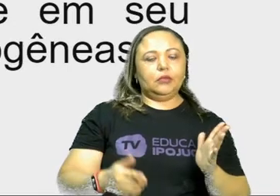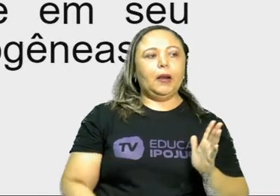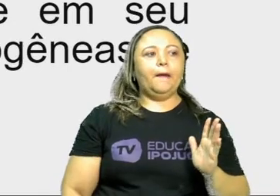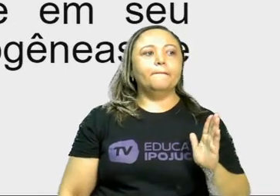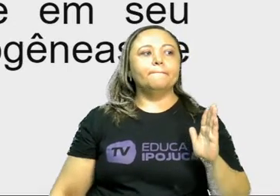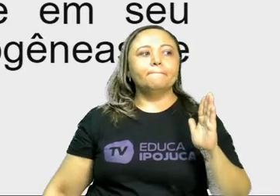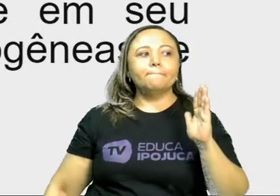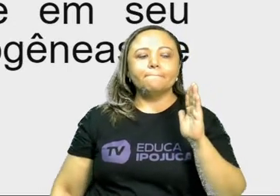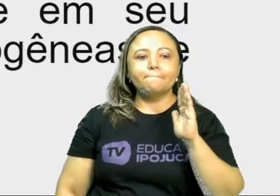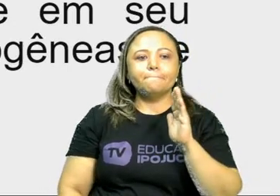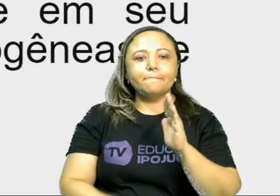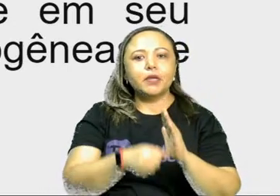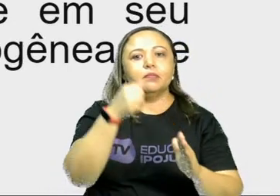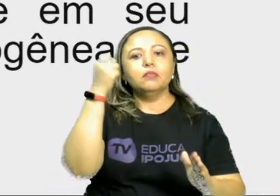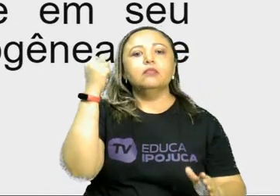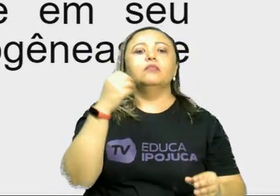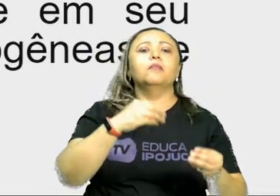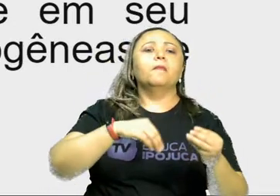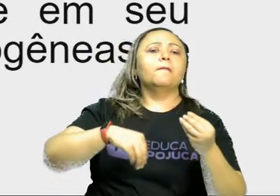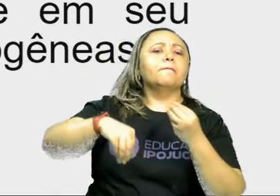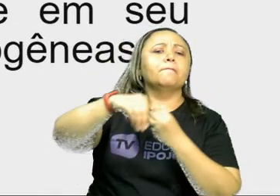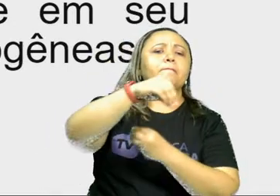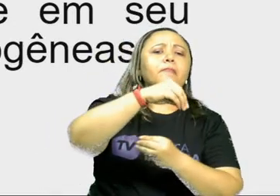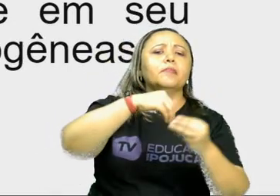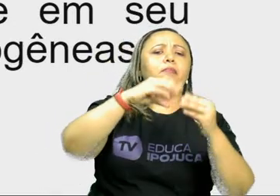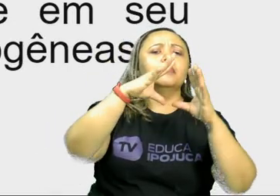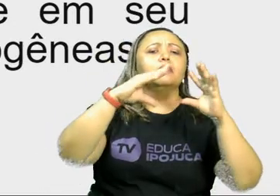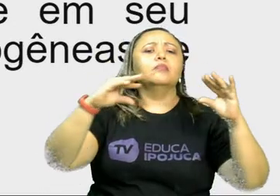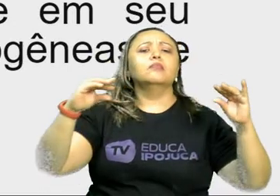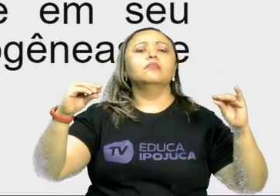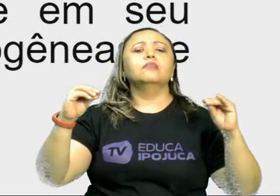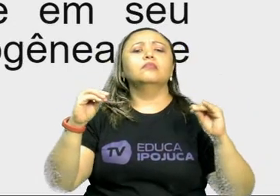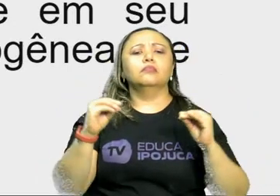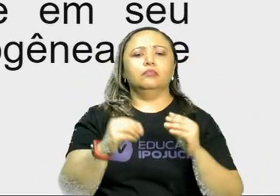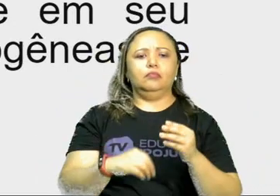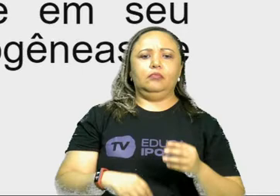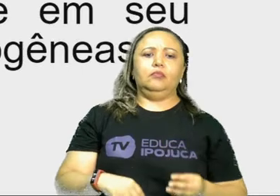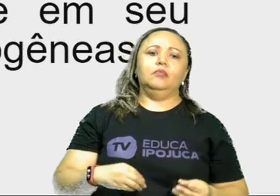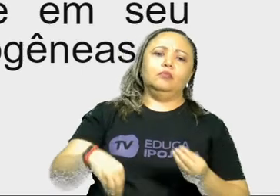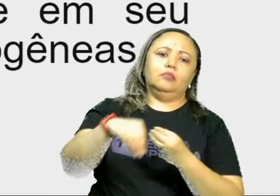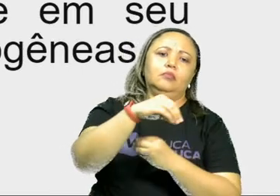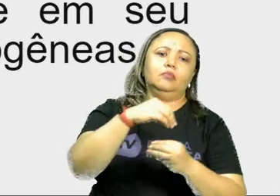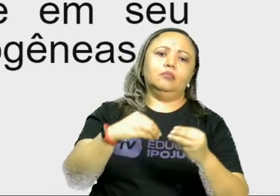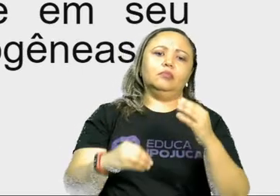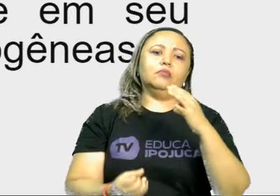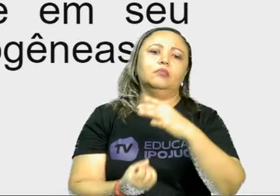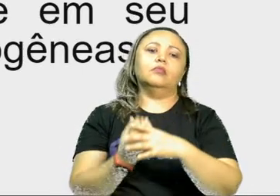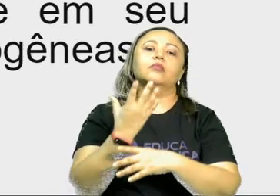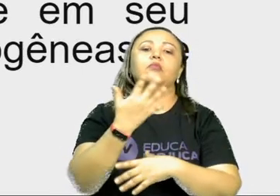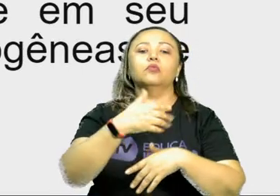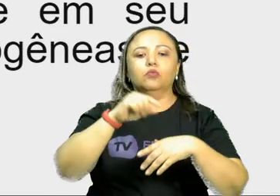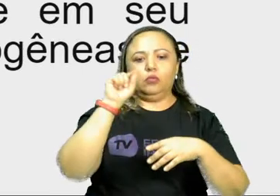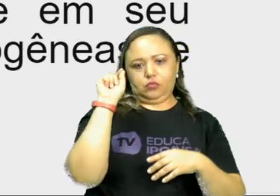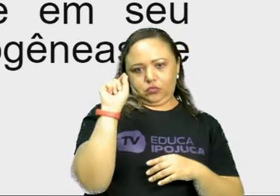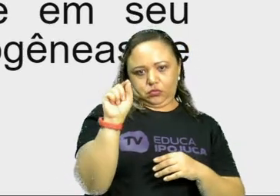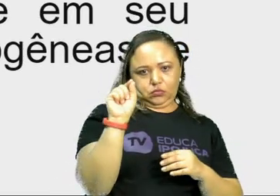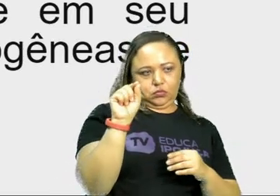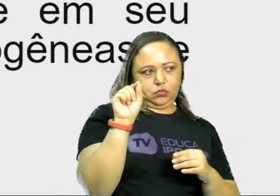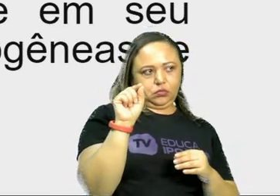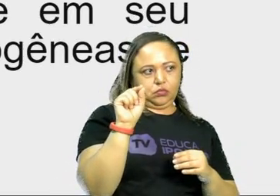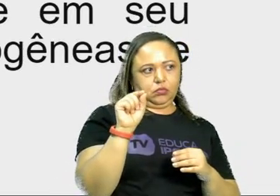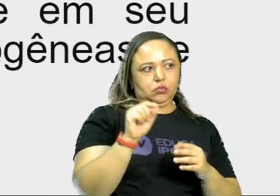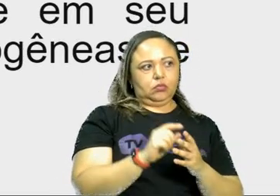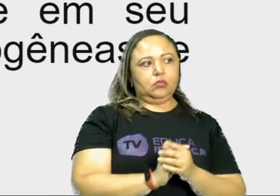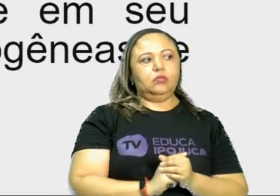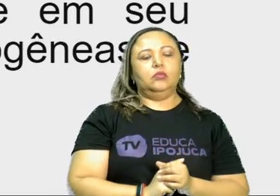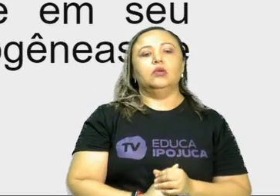são misturas homogêneas? O que são misturas heterogêneas? Aí você vai ver aí na sua casa